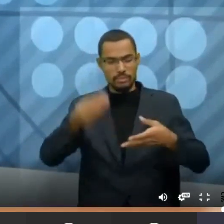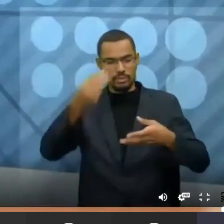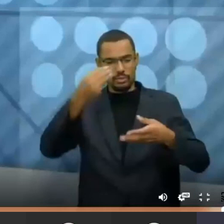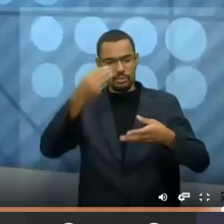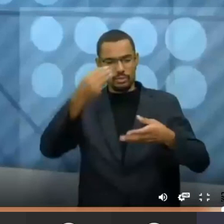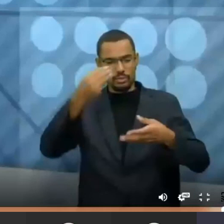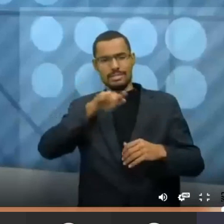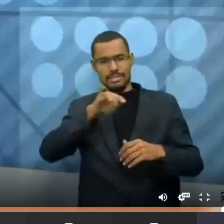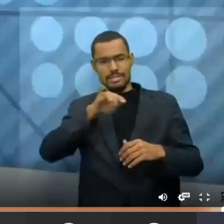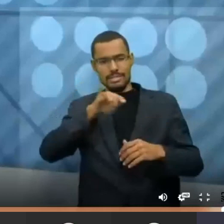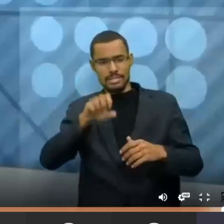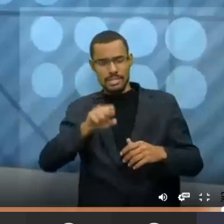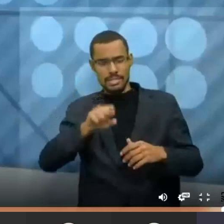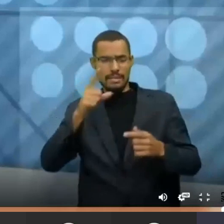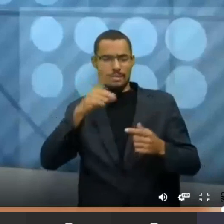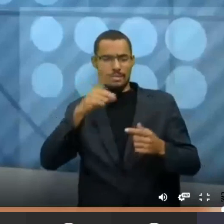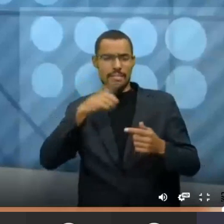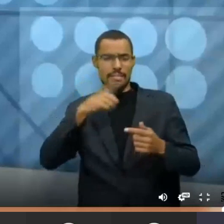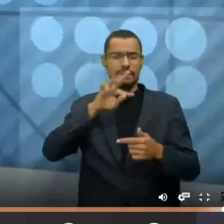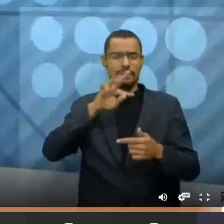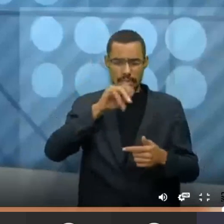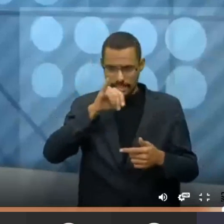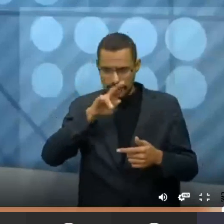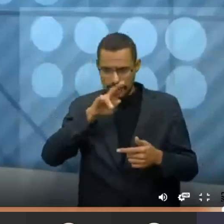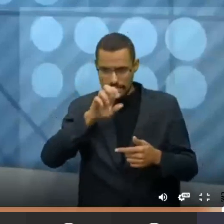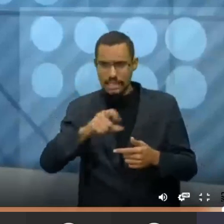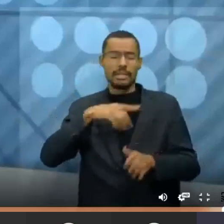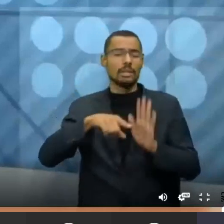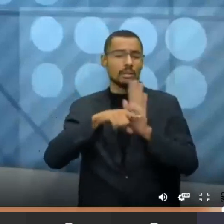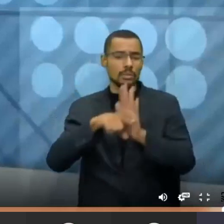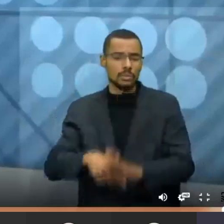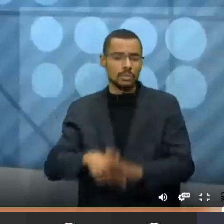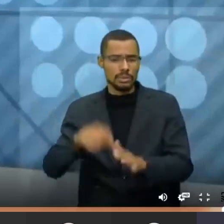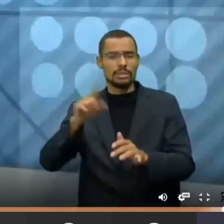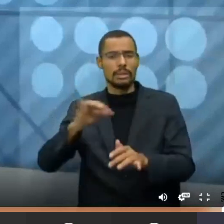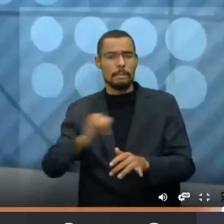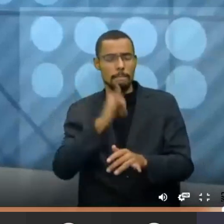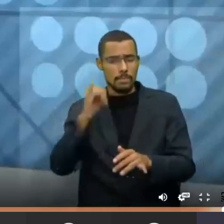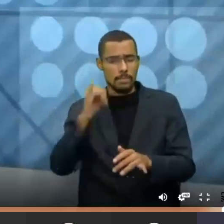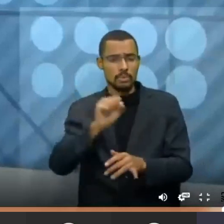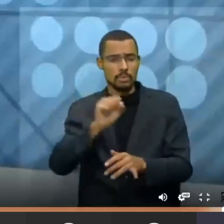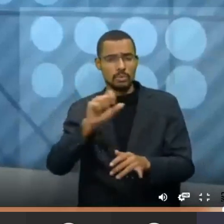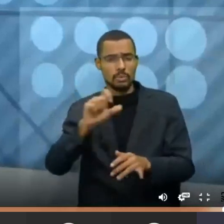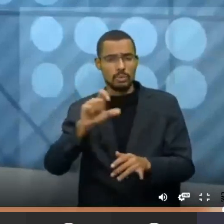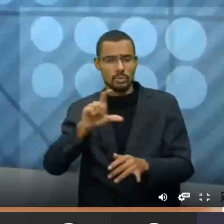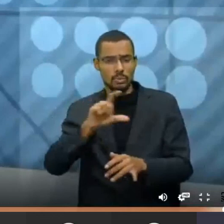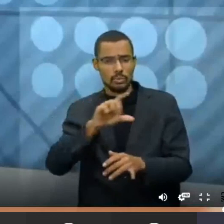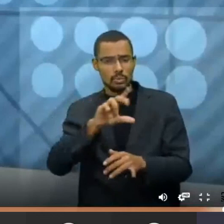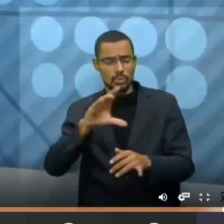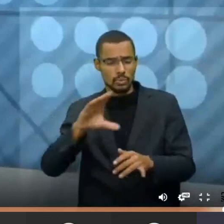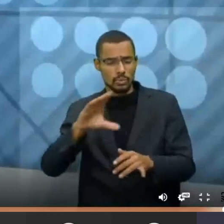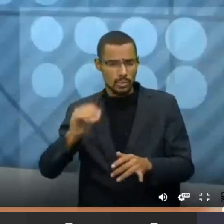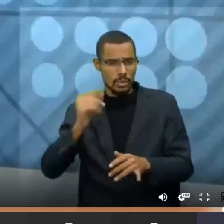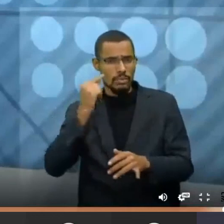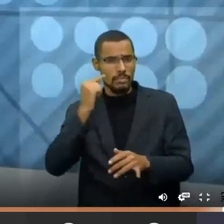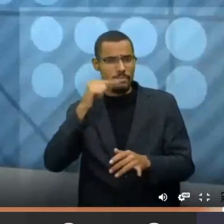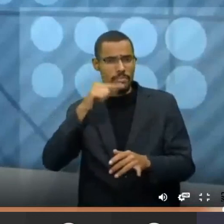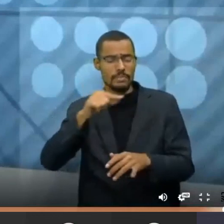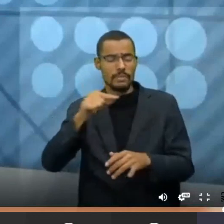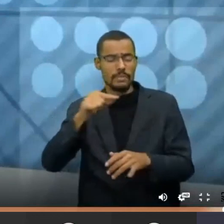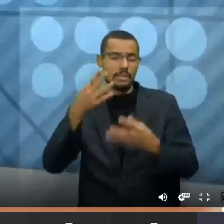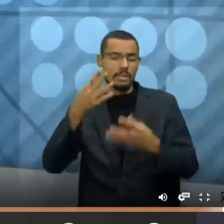sendo produzidas, como tripsina, que vai auxiliar com o suco pancreático, e o biliar vai auxiliar o processo de